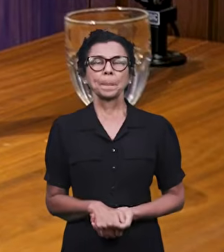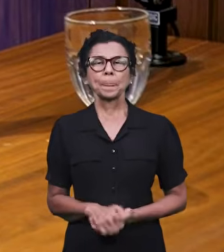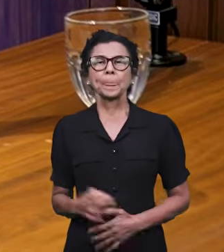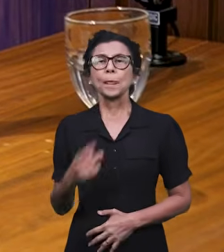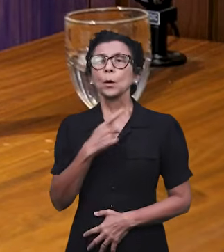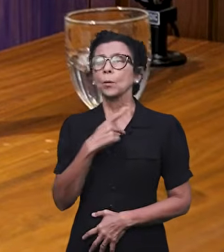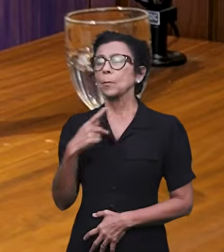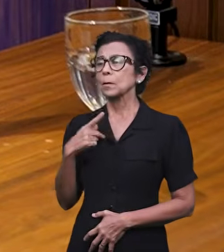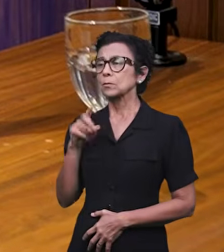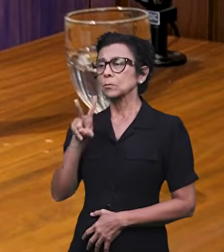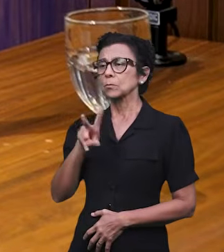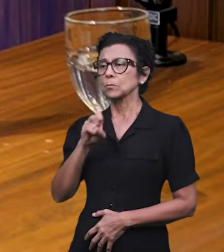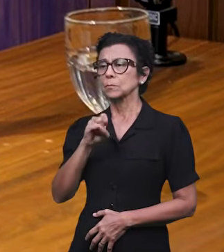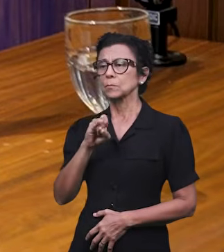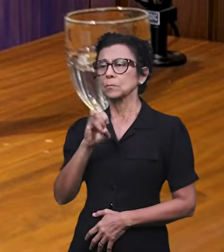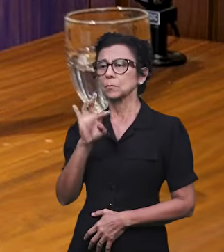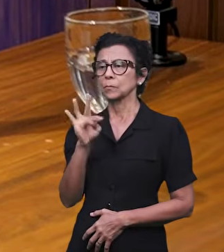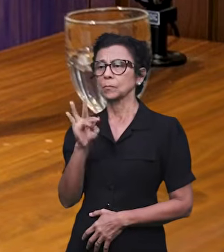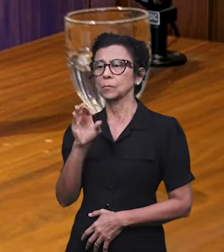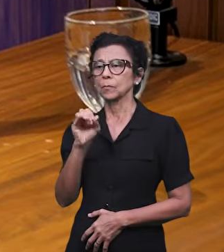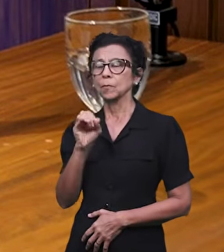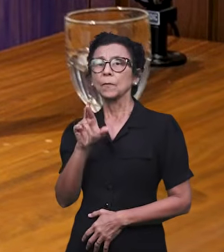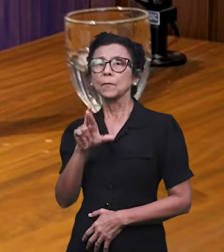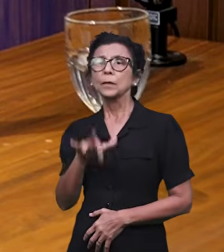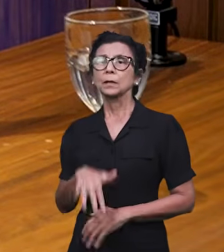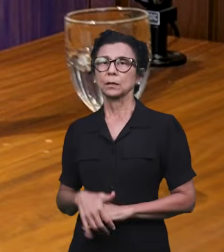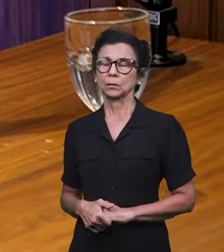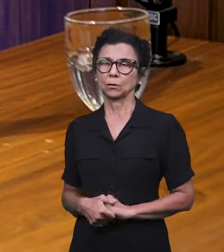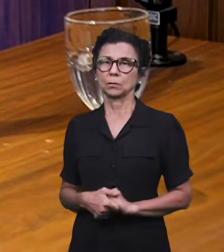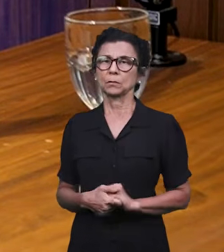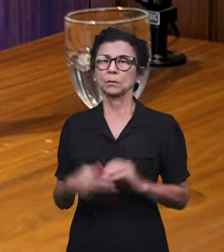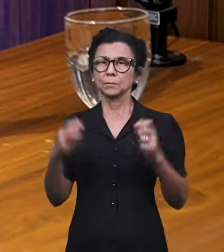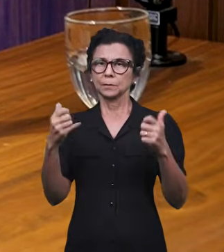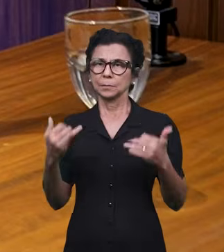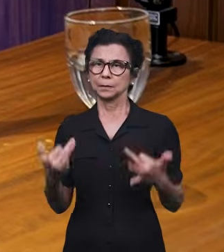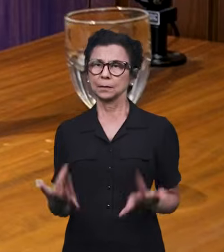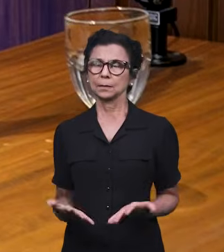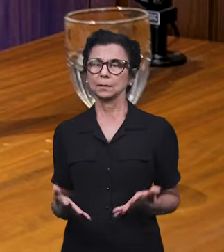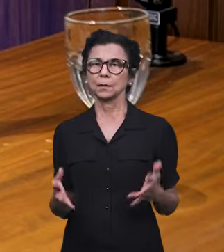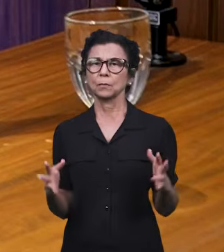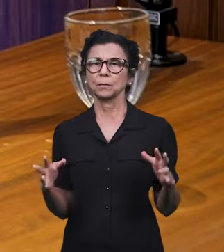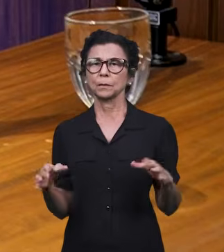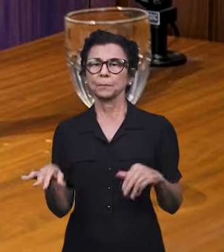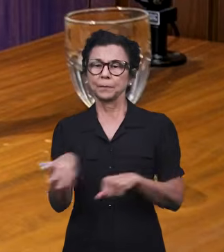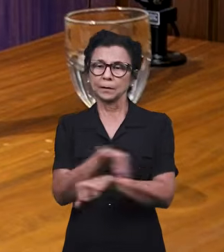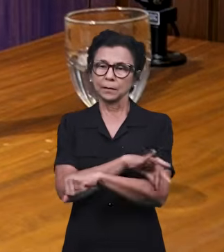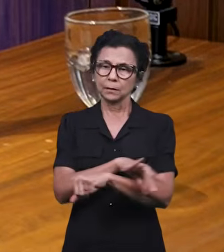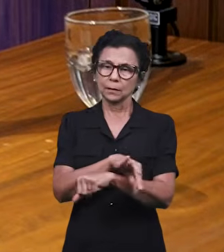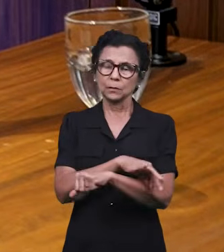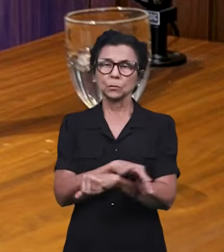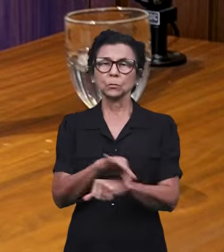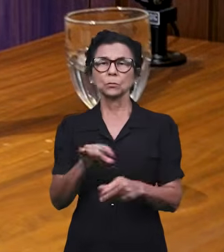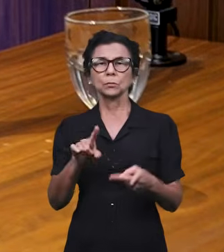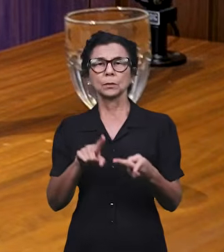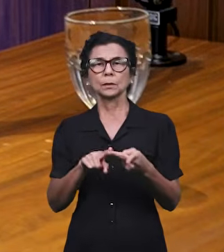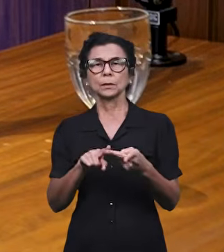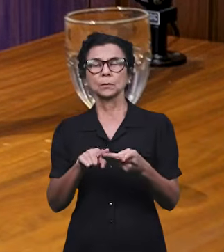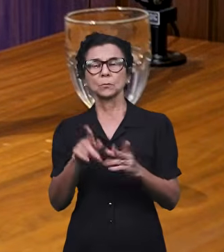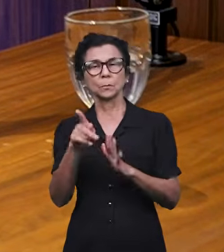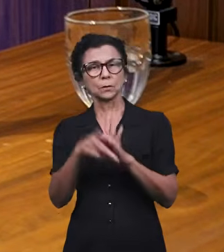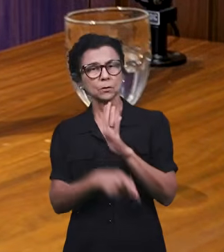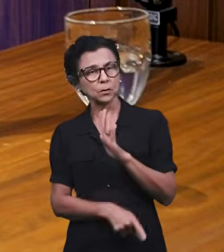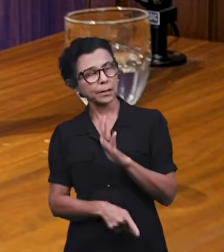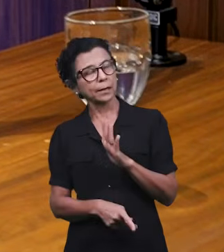sobre essa parte de arquitetura do projeto, se ficou alguma dúvida aí nesse aspecto, ou para